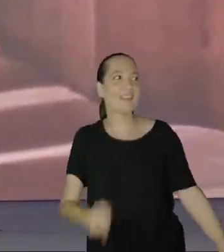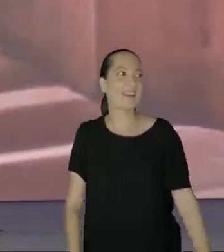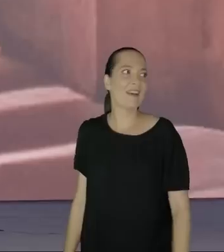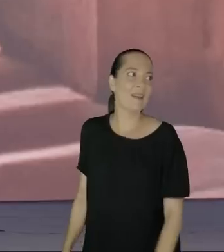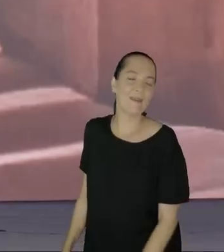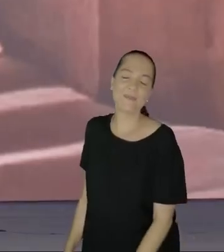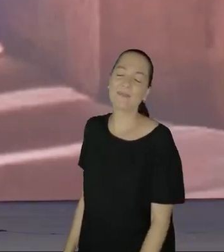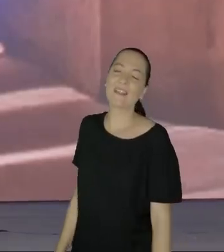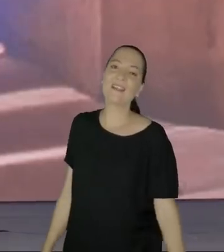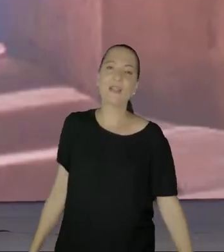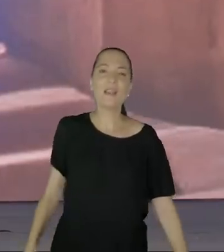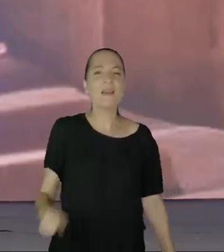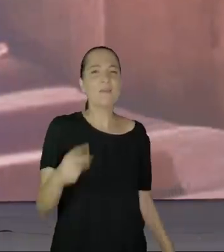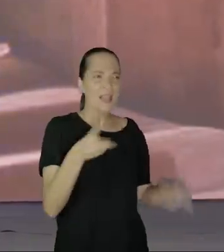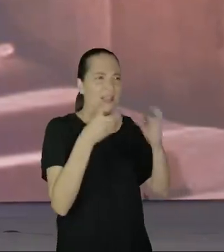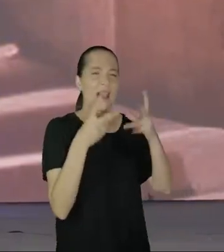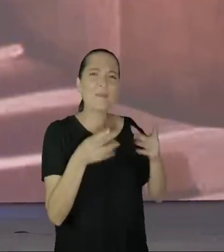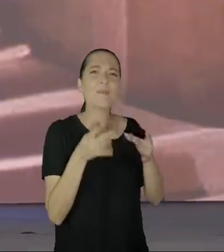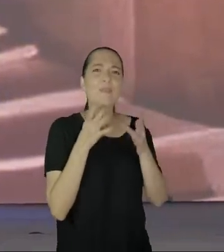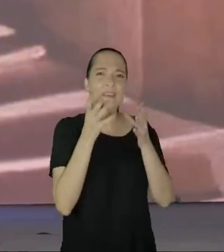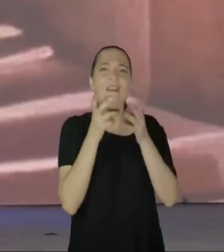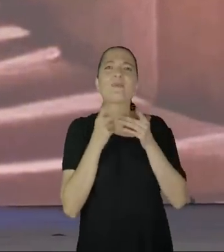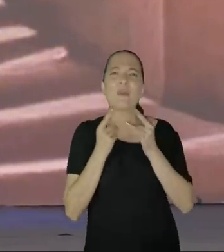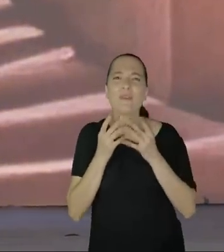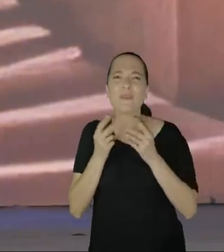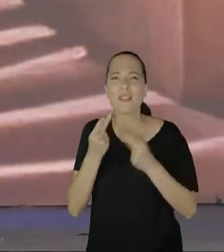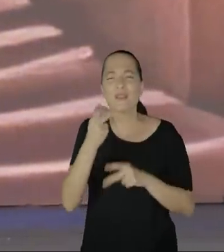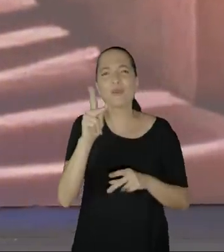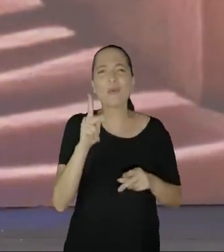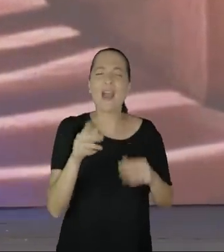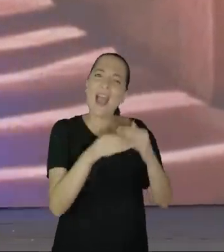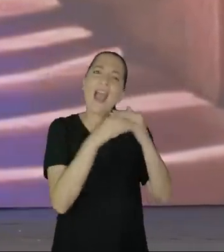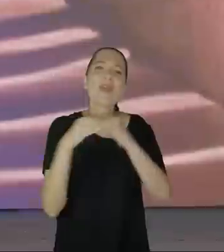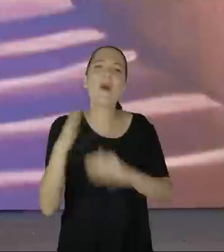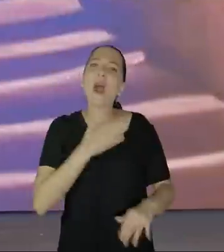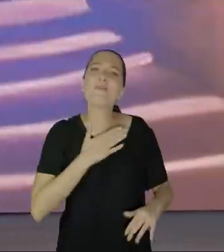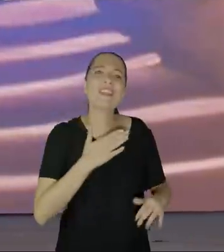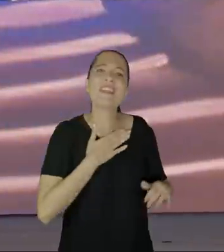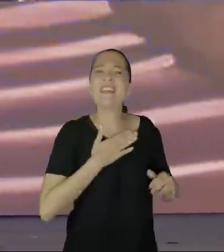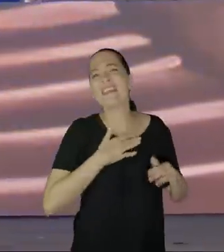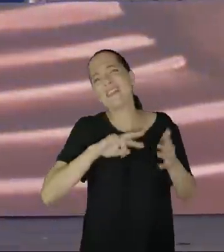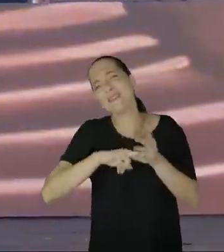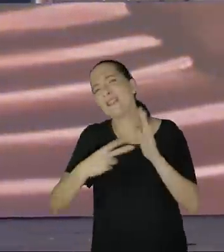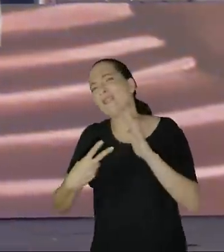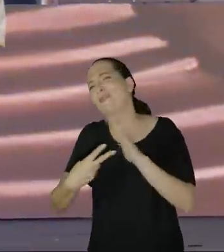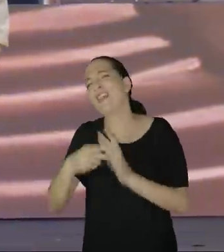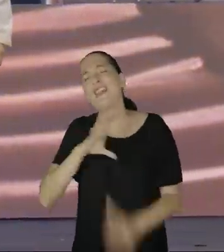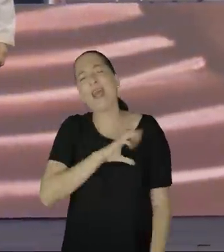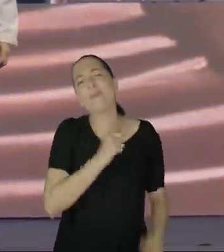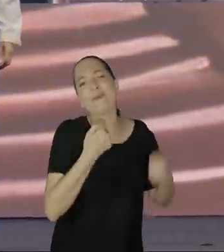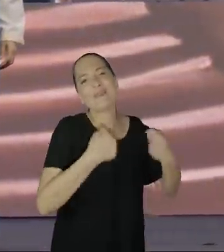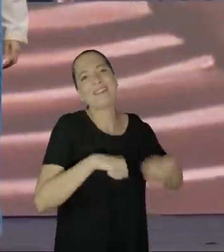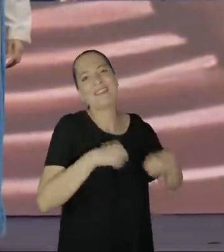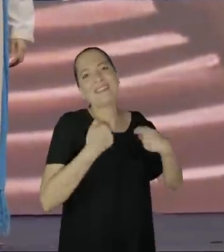Samaritana, a tua sede, como a minha, é de amar.